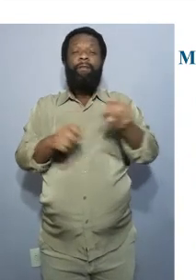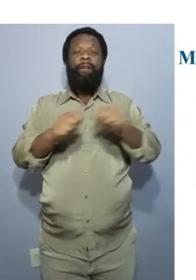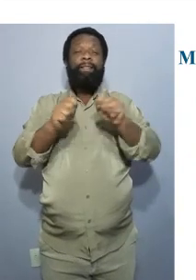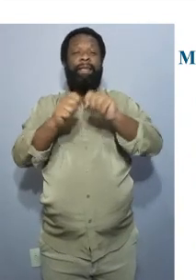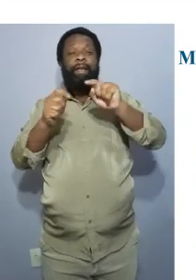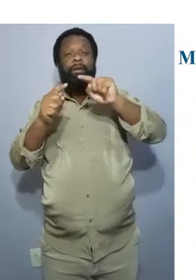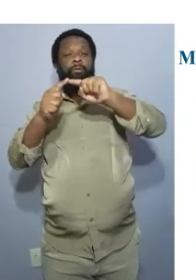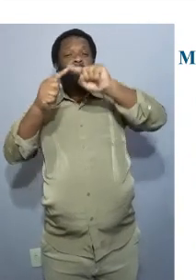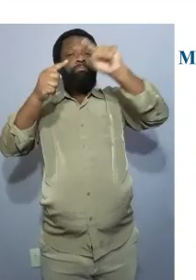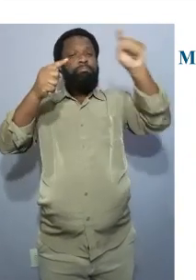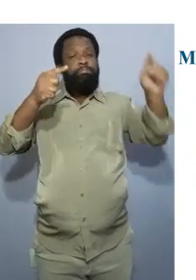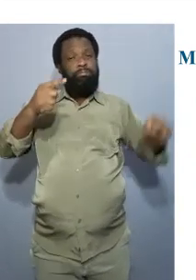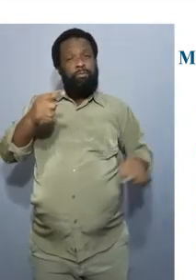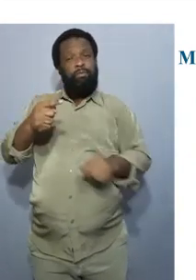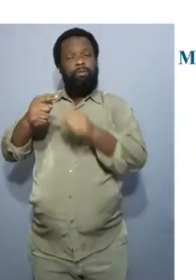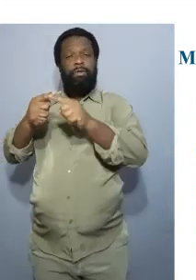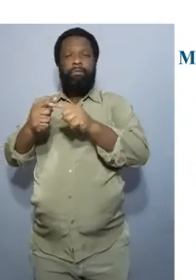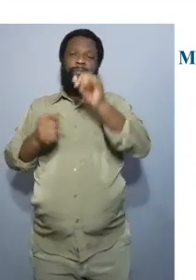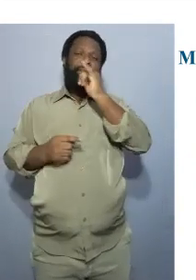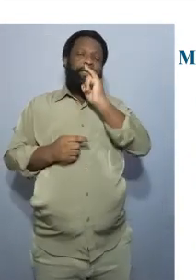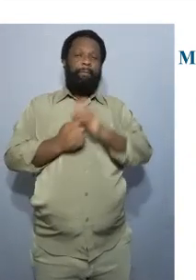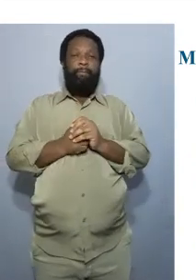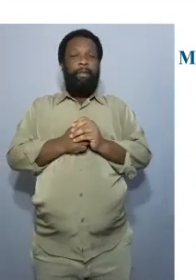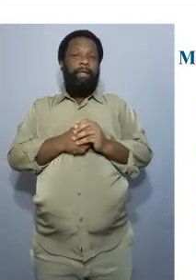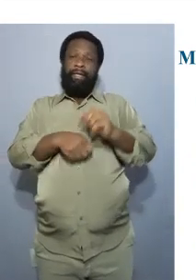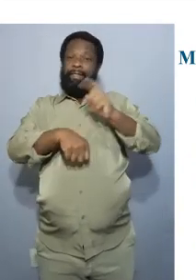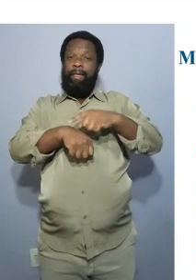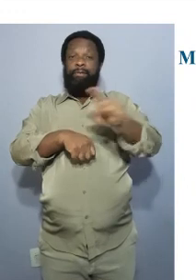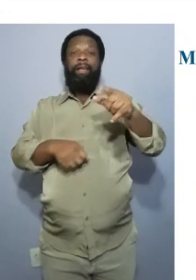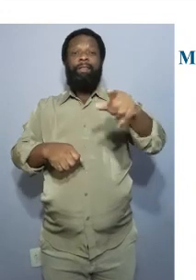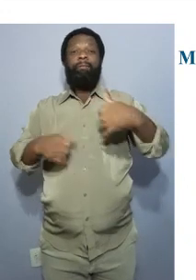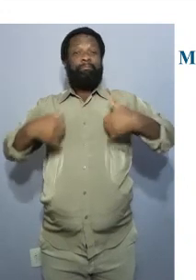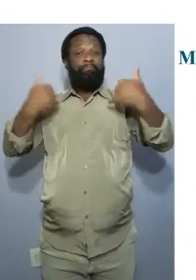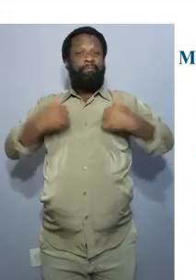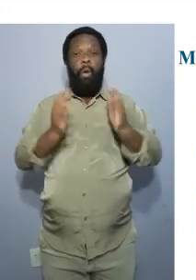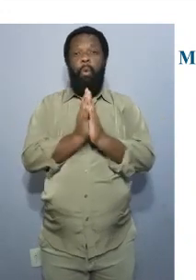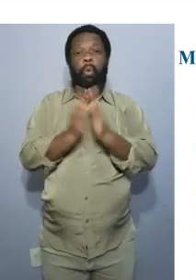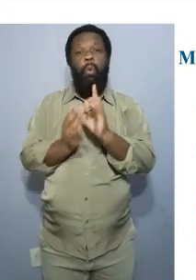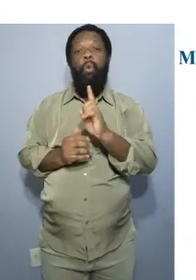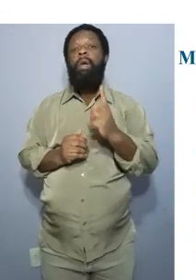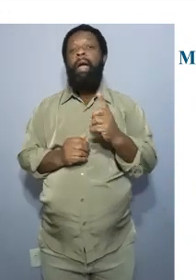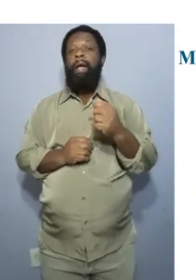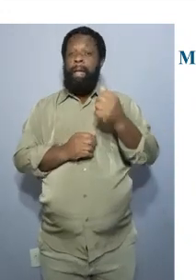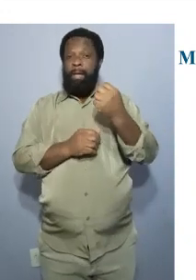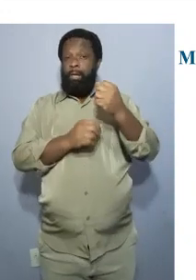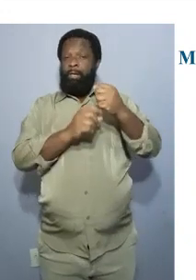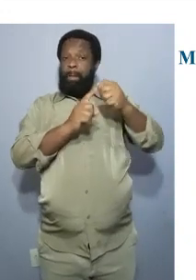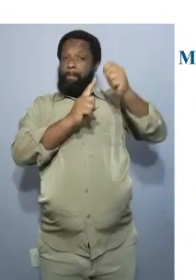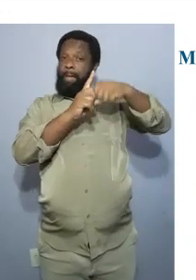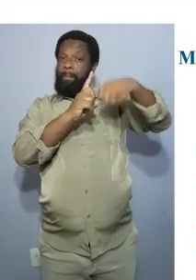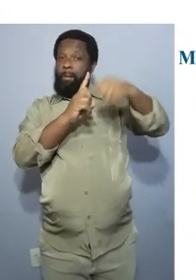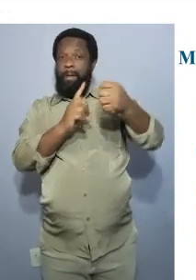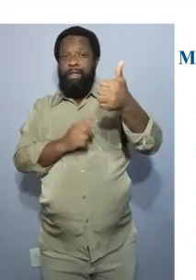realizar um ciclo ou uma rotação. Então, por exemplo, o tempo para você fazer seu aniversário é de 12 em 12 meses, de 1 em 1 ano.